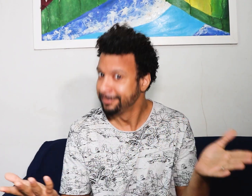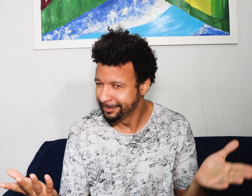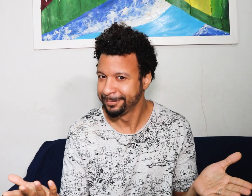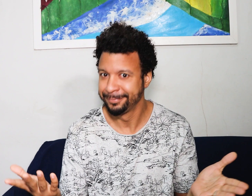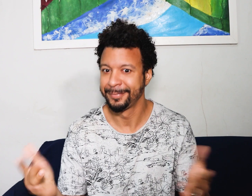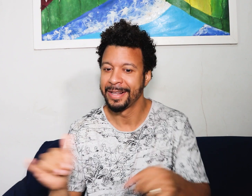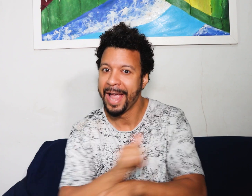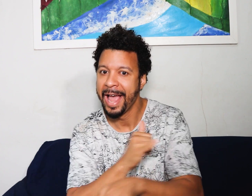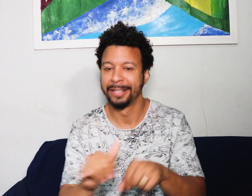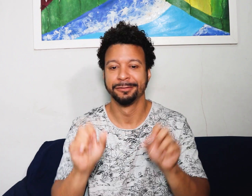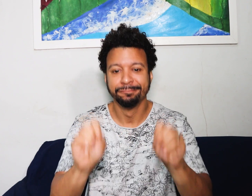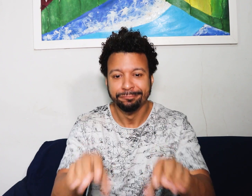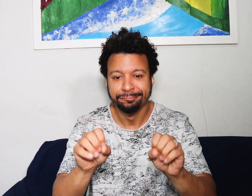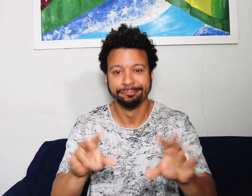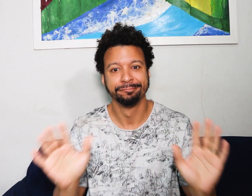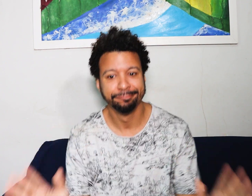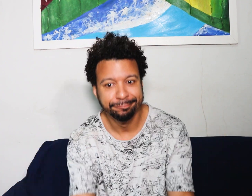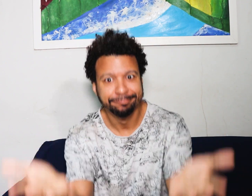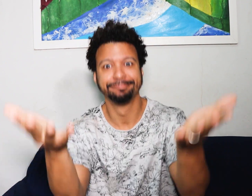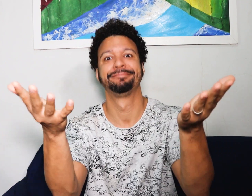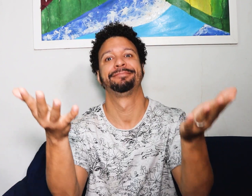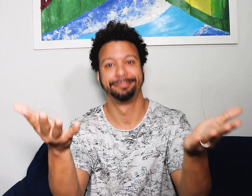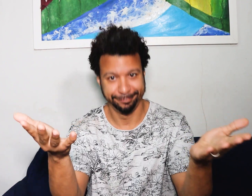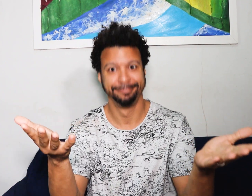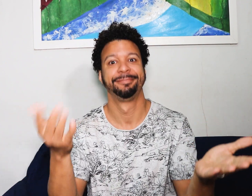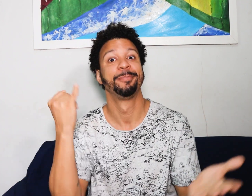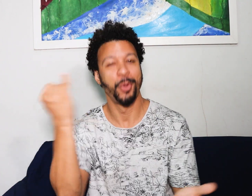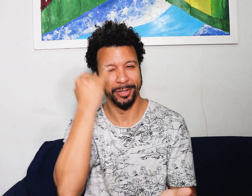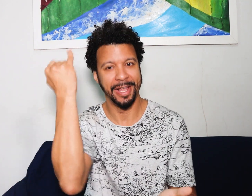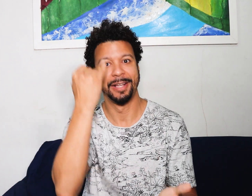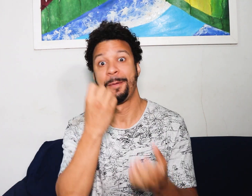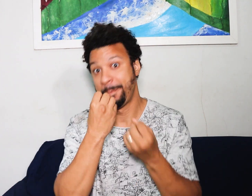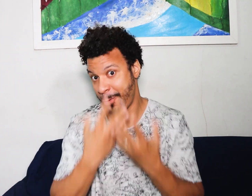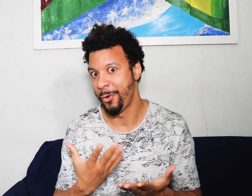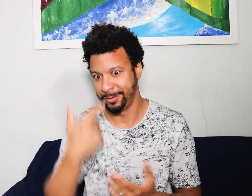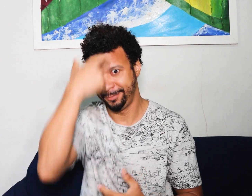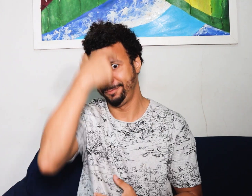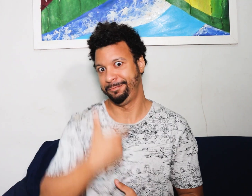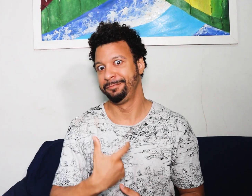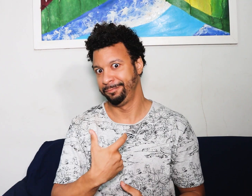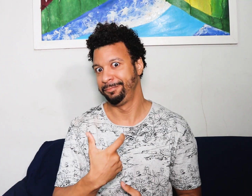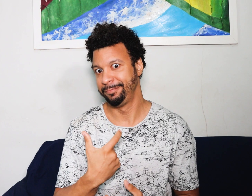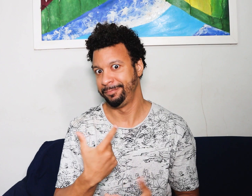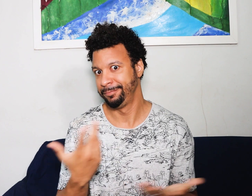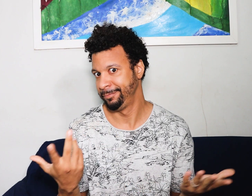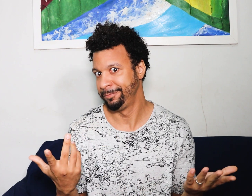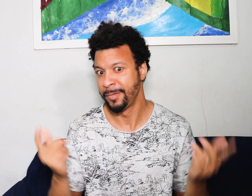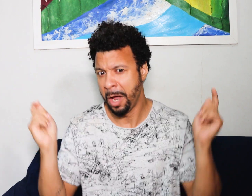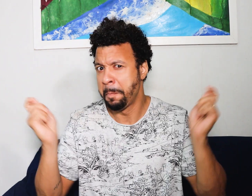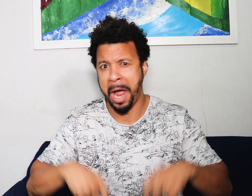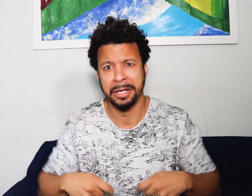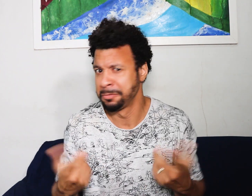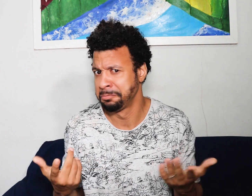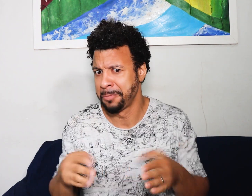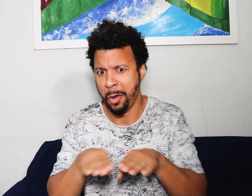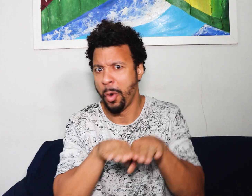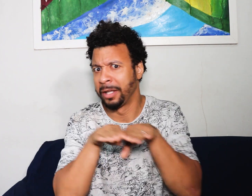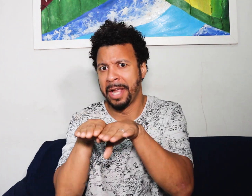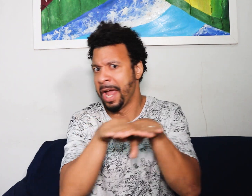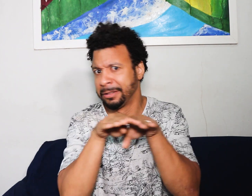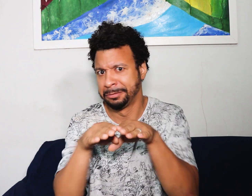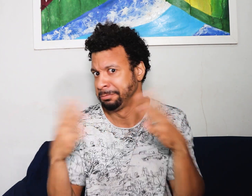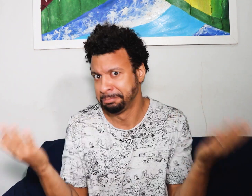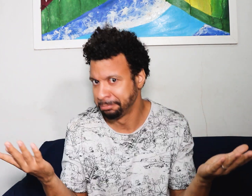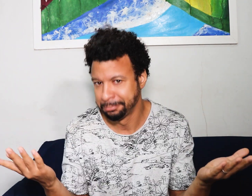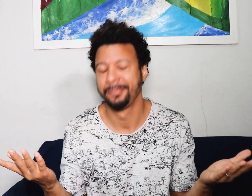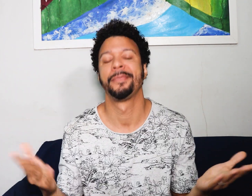um professor, é surdo. Sim, eu estimulo. Faço trabalho de estimulação precoce com crianças surdas e me vejo numa